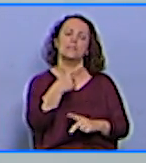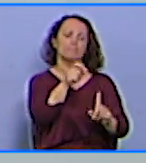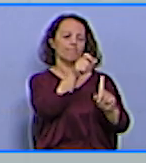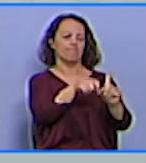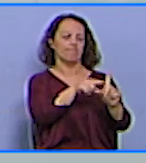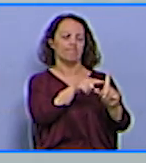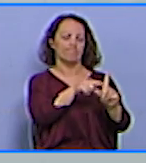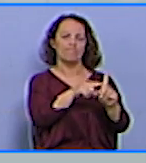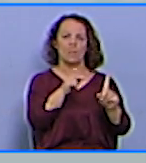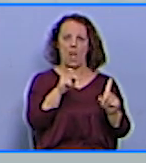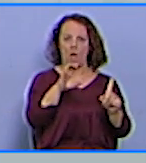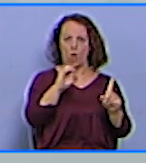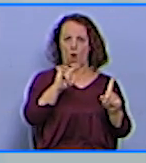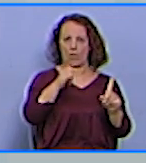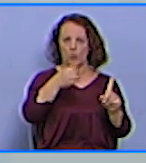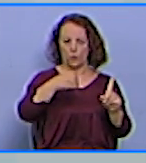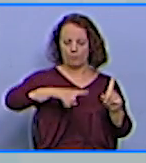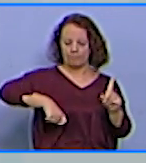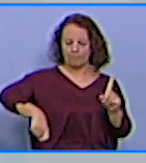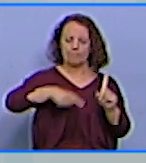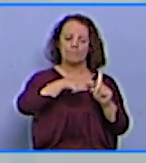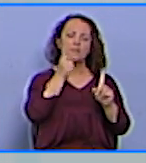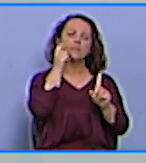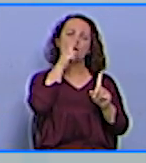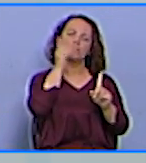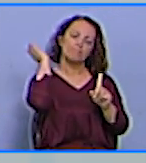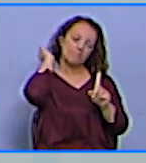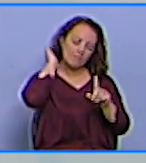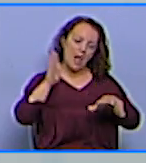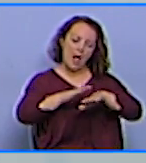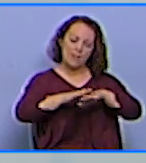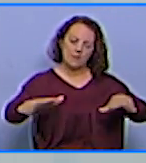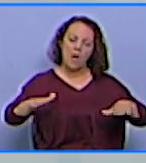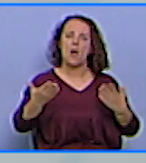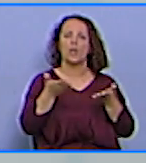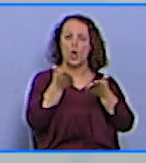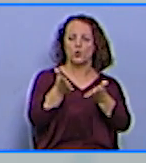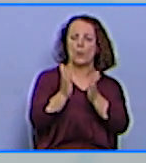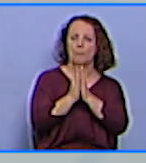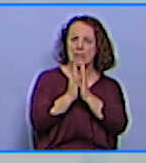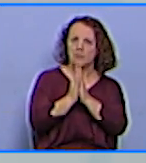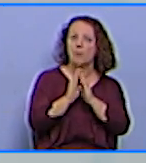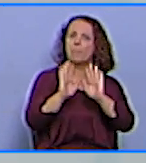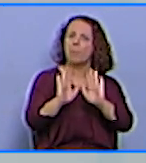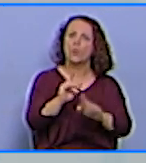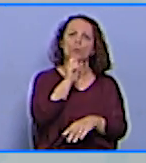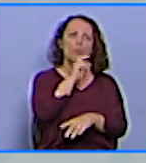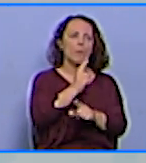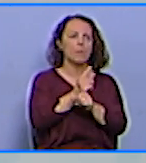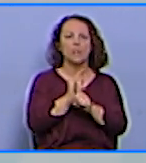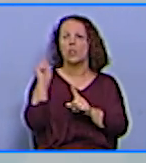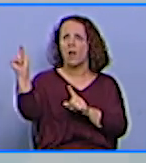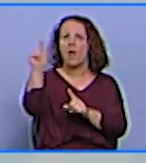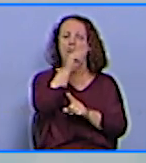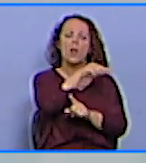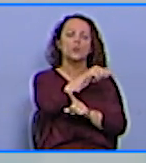serve o altar, que ajuda na missa, não é? Mas pode ser aquele também que serve em cada casa, ou seja, a missão